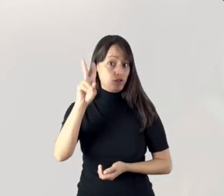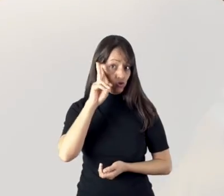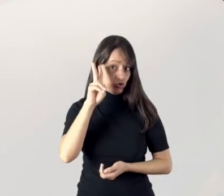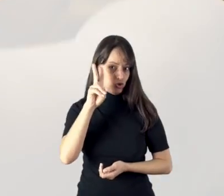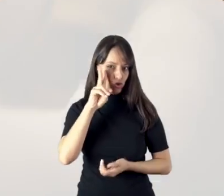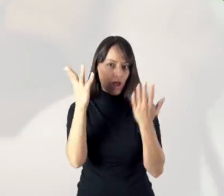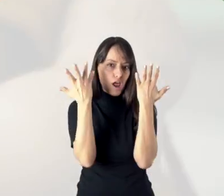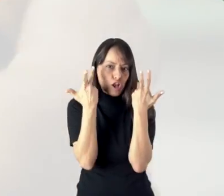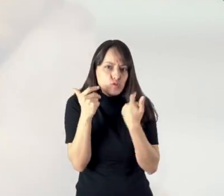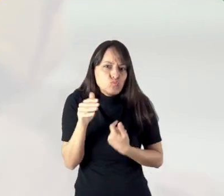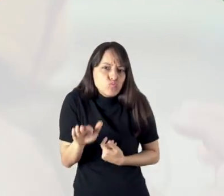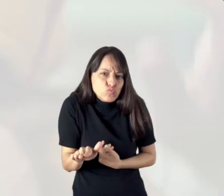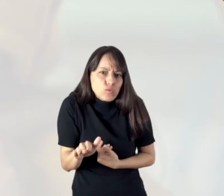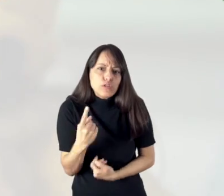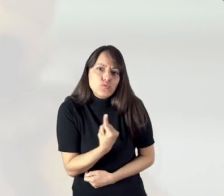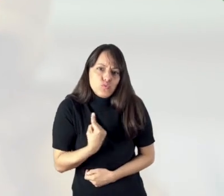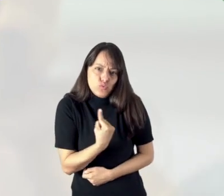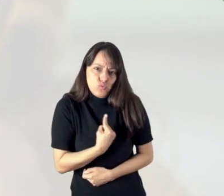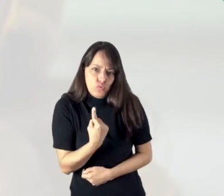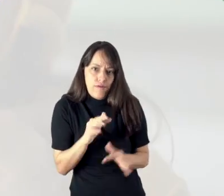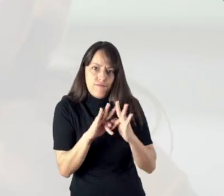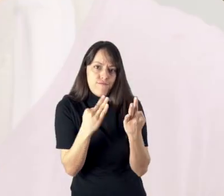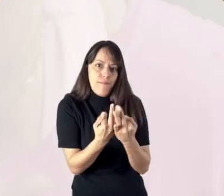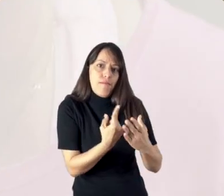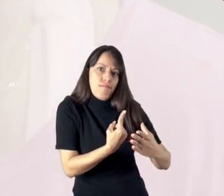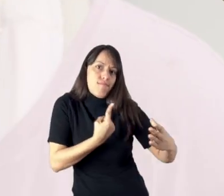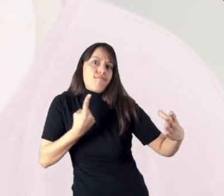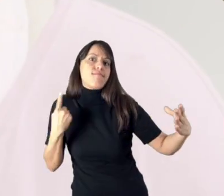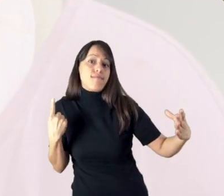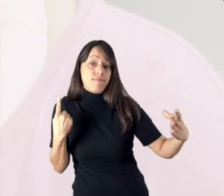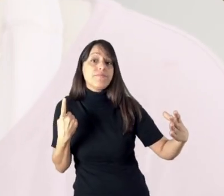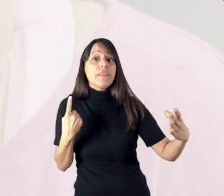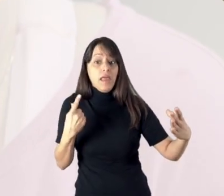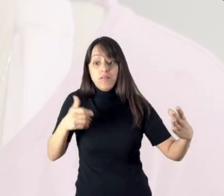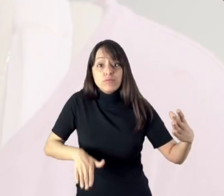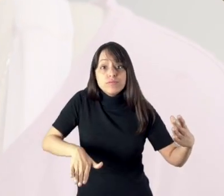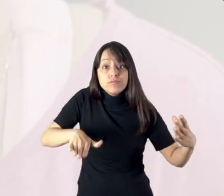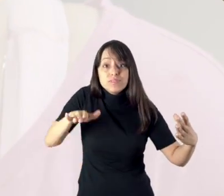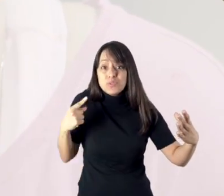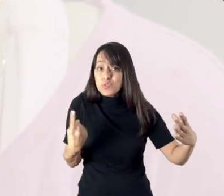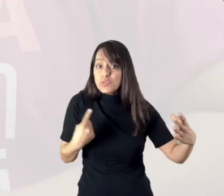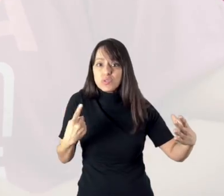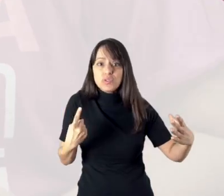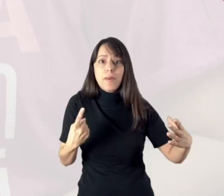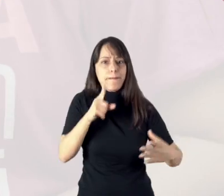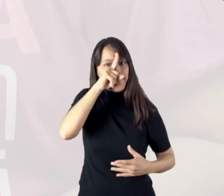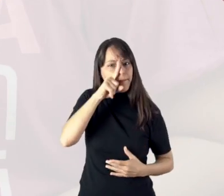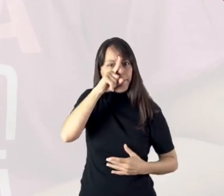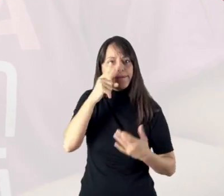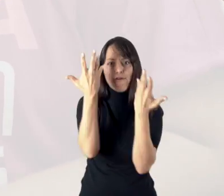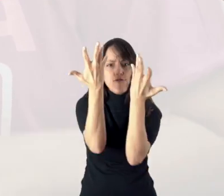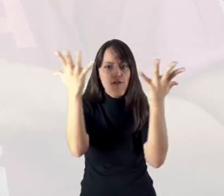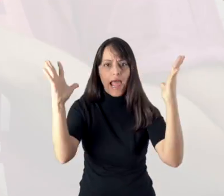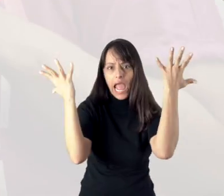Na história do Simba, ele se vê sozinho, ele fica excluído daquele do bando dele, ele tem que crescer só, ele está indefeso